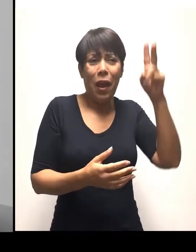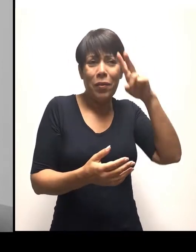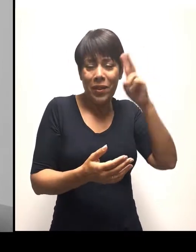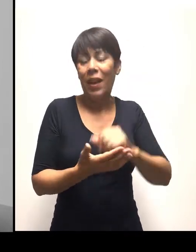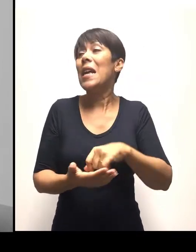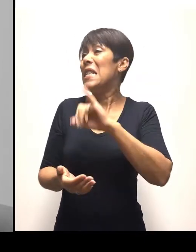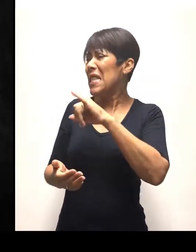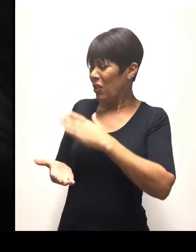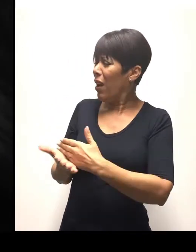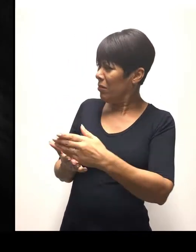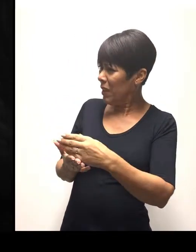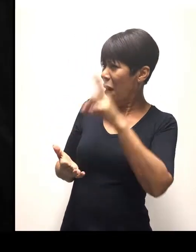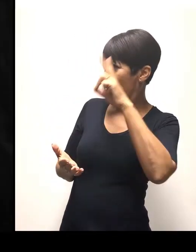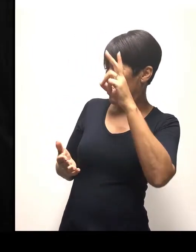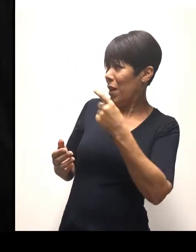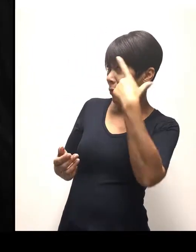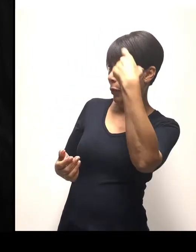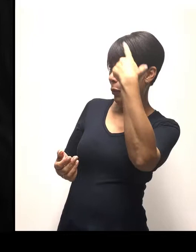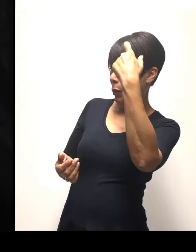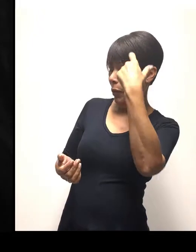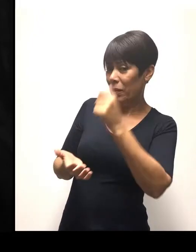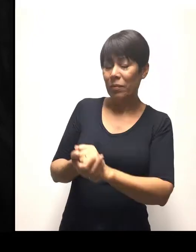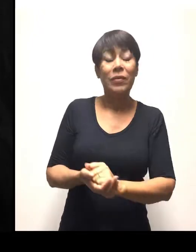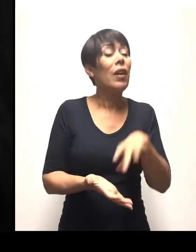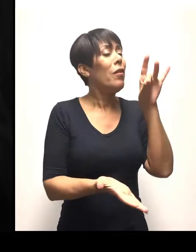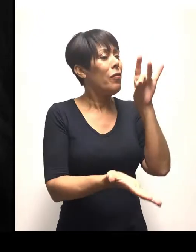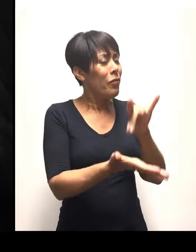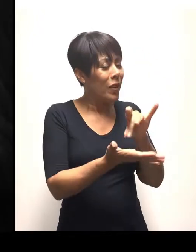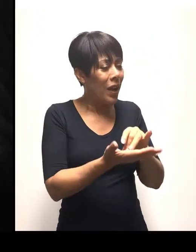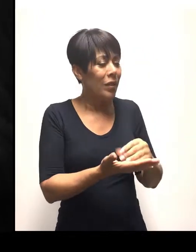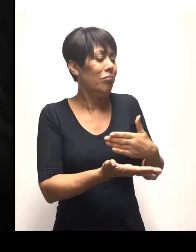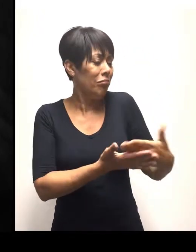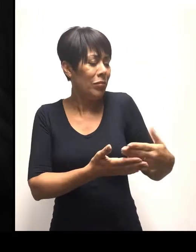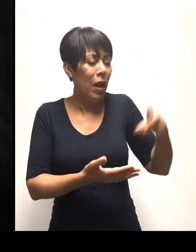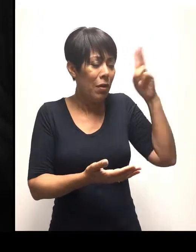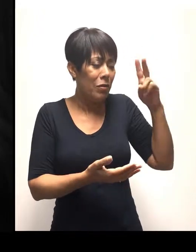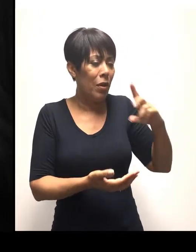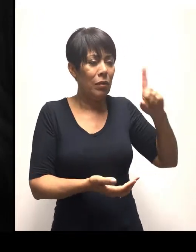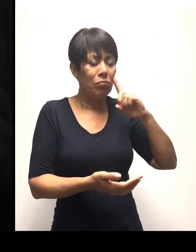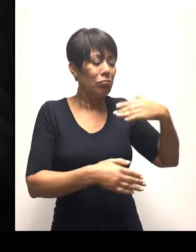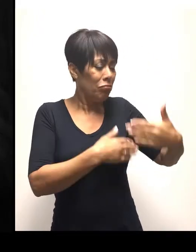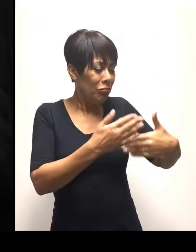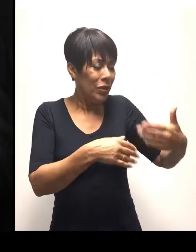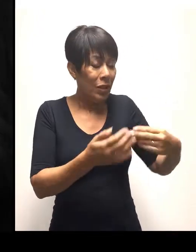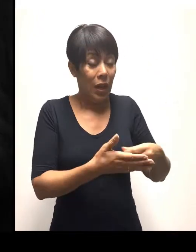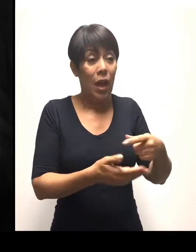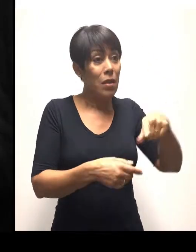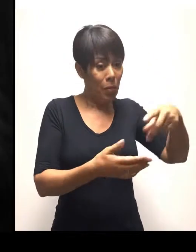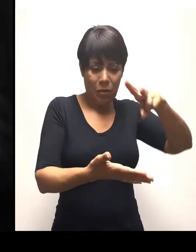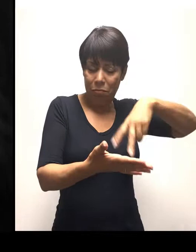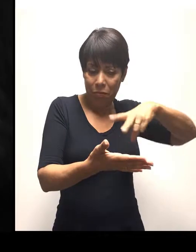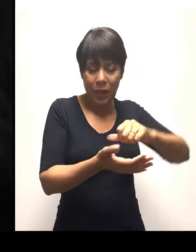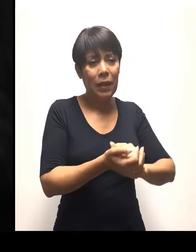um enredo. Justamente, né? Esse enredo, a partir do cotidiano, nessas histórias em que a gente ria, e